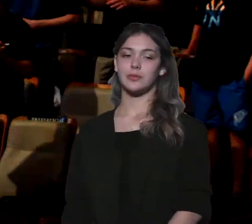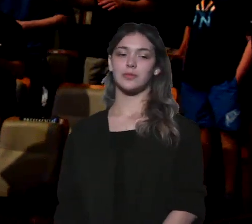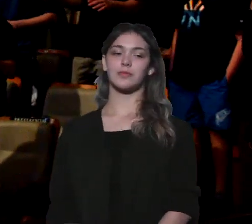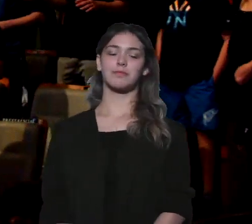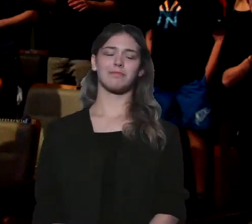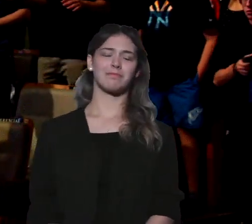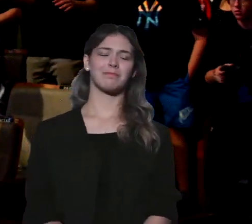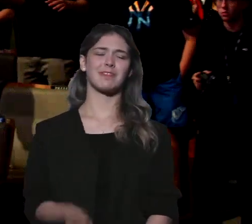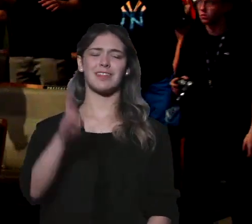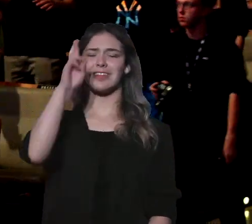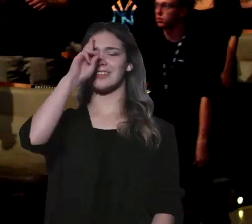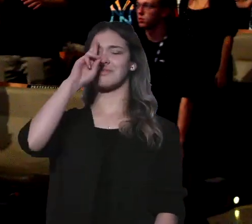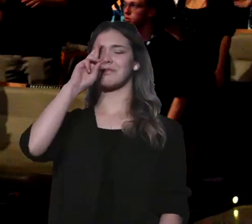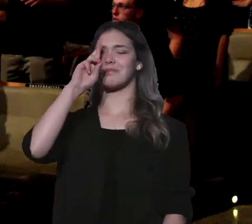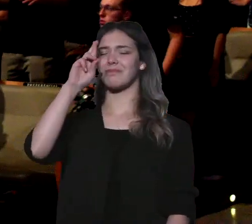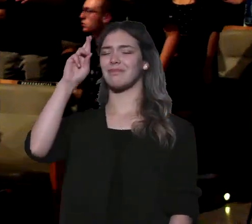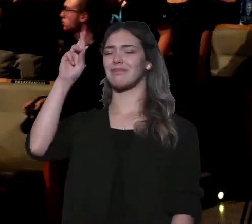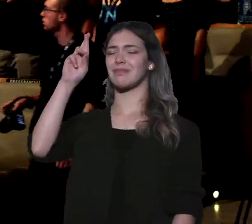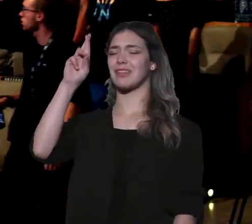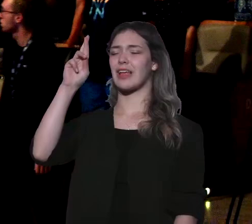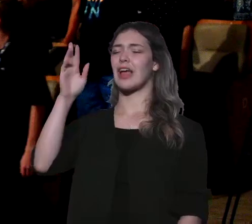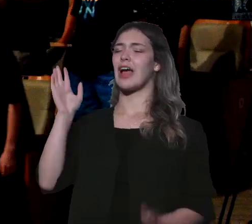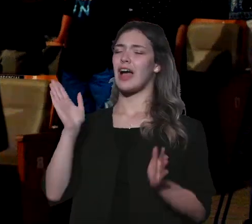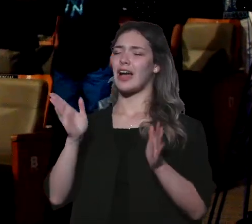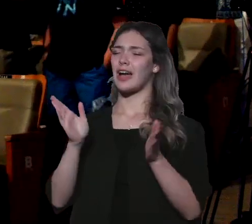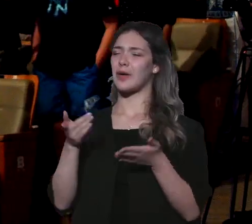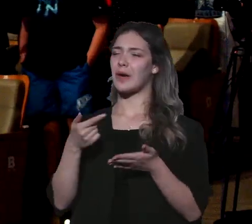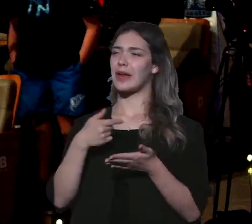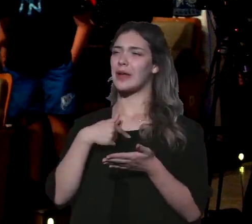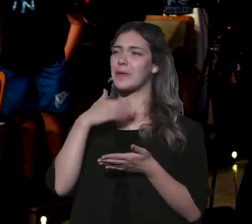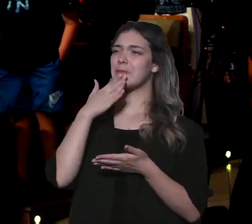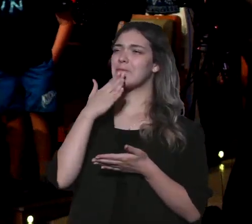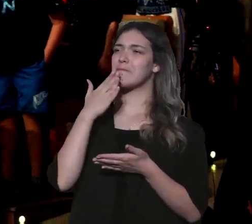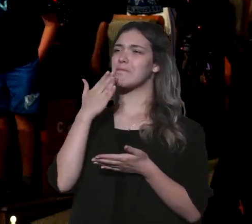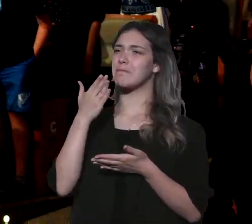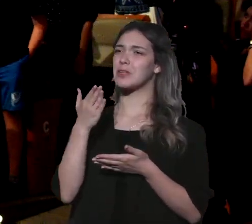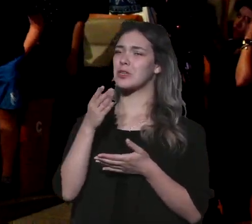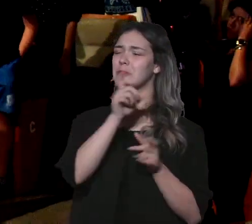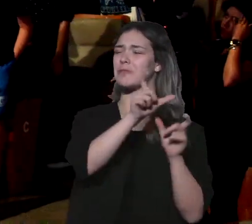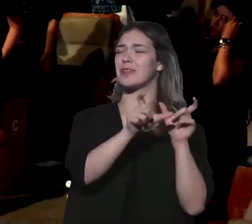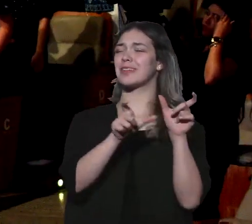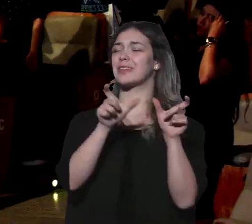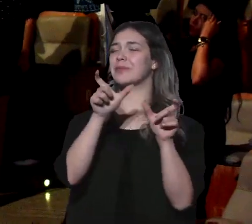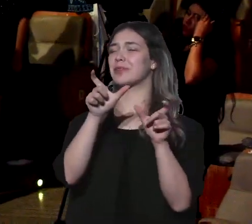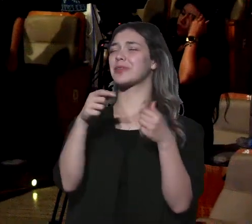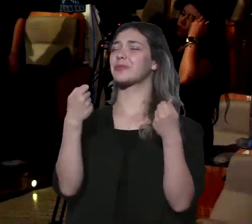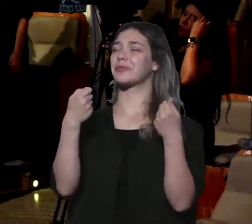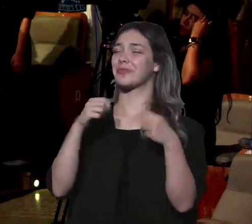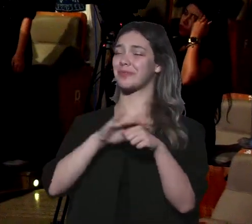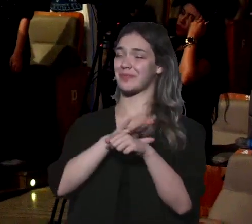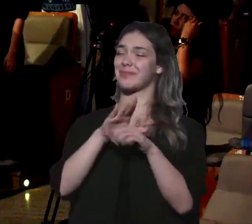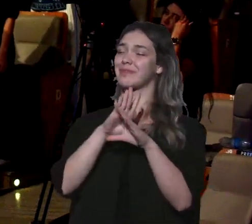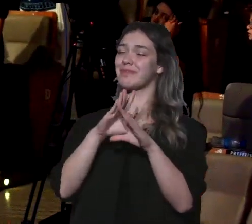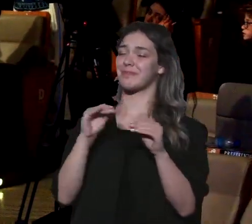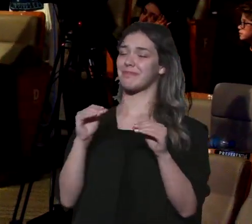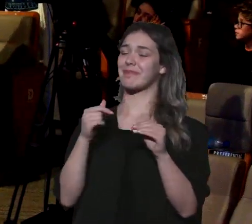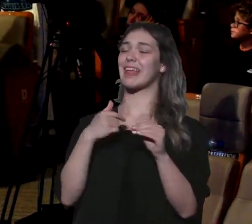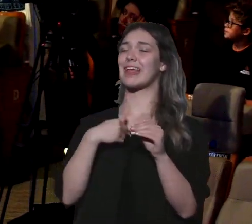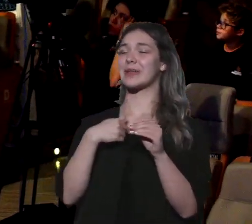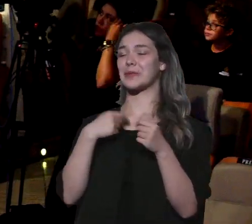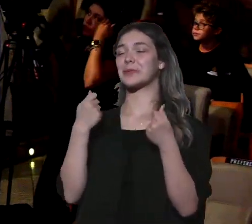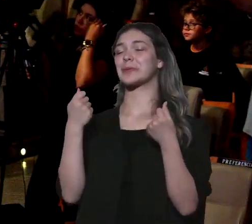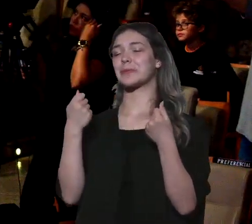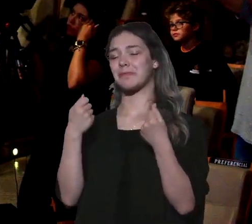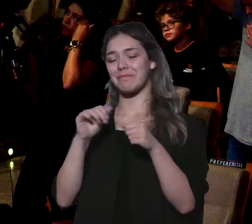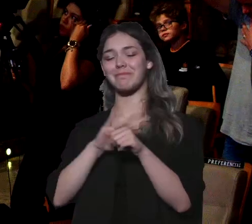Ah, Senhor, eu venho pedir por aqueles que levantaram as suas mãos. Eu sou um deles, Deus, eu